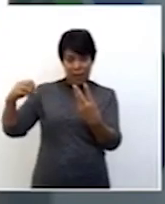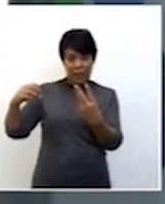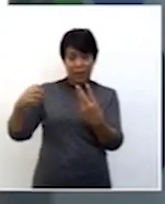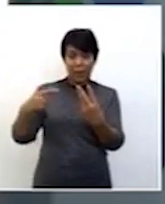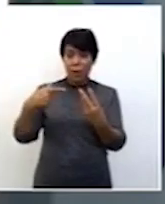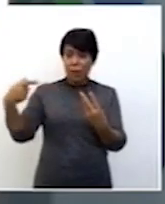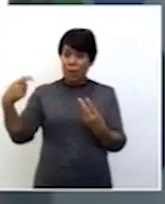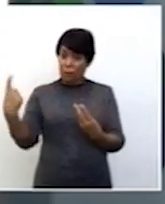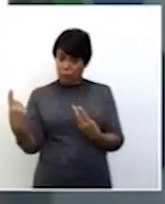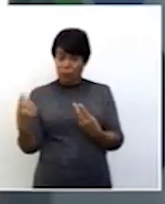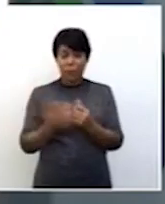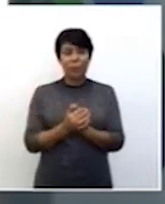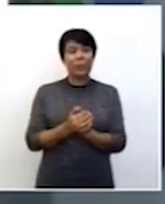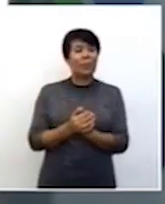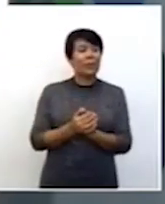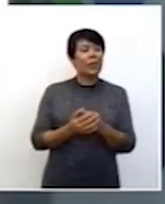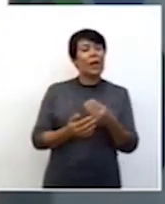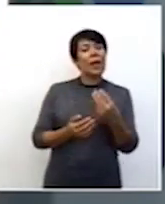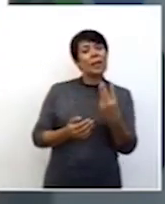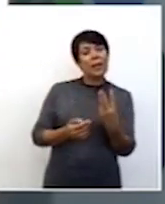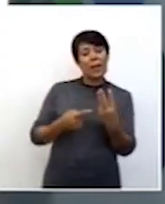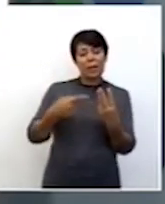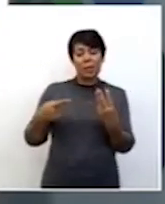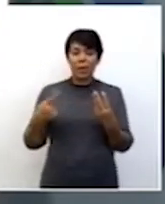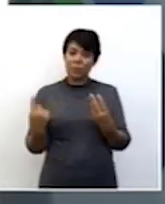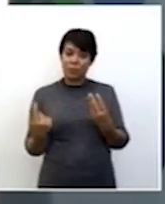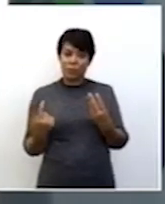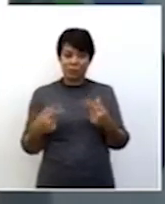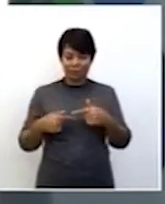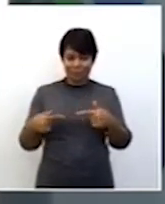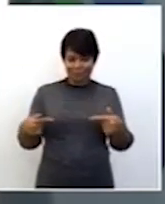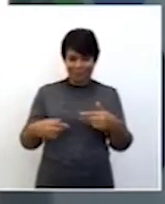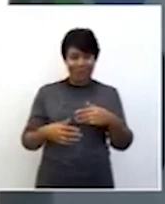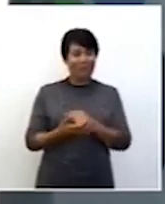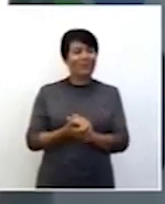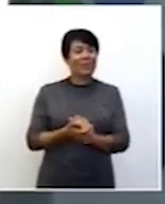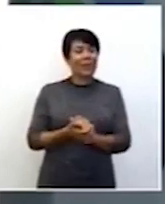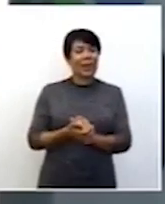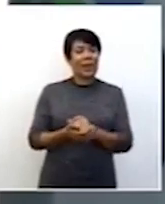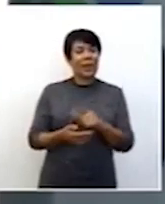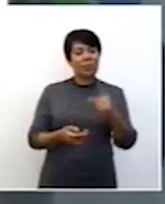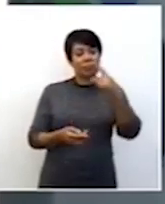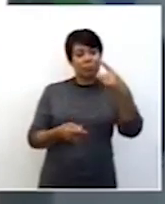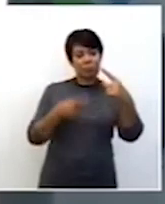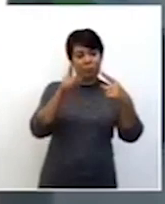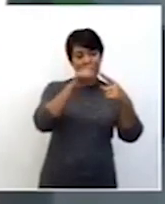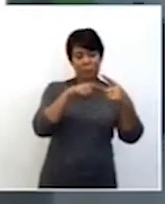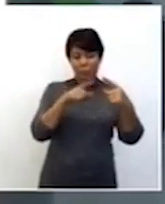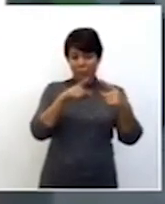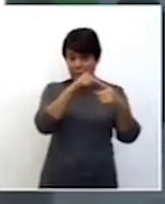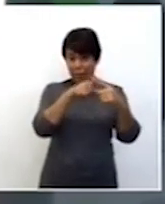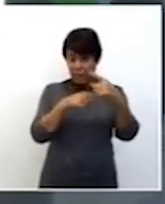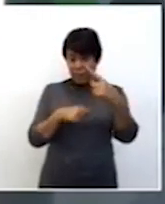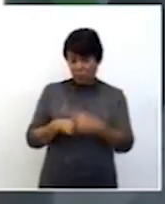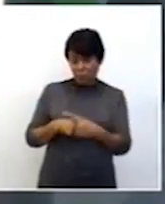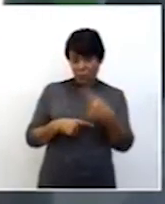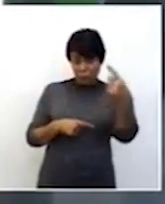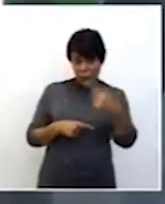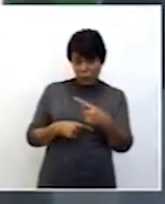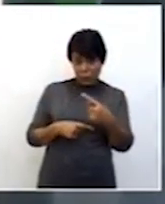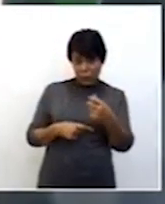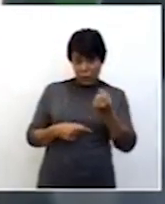1. E 3 menos 1 aqui. Esses dois, ó, a gente vai cancelar como eu fiz na anterior. Então, eu vou